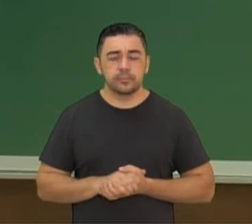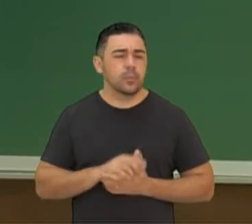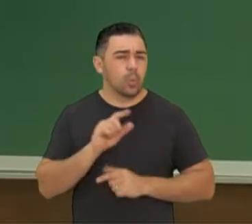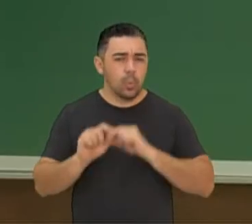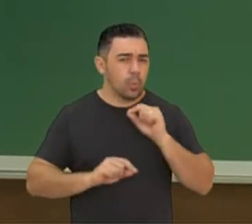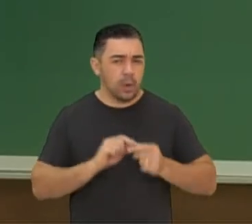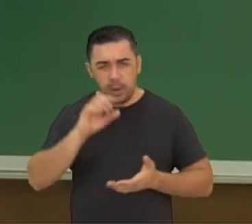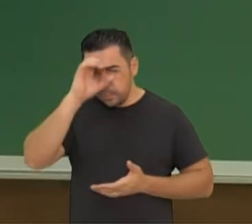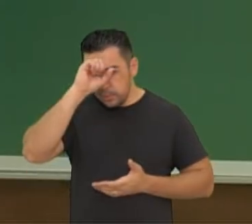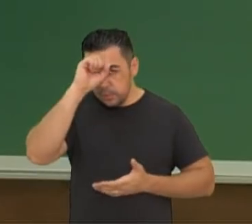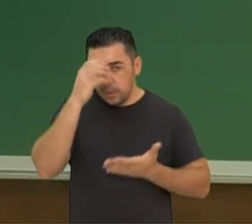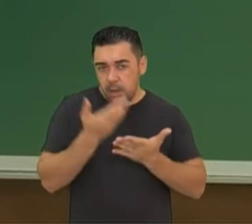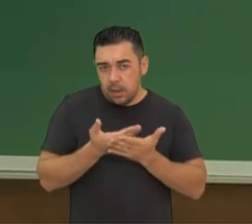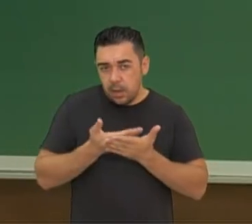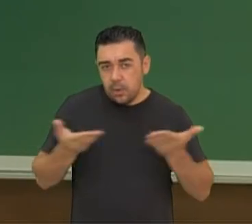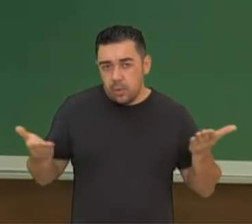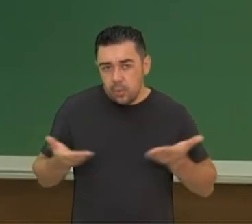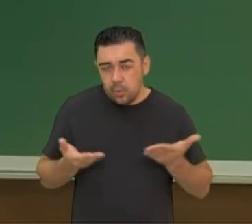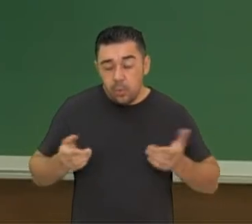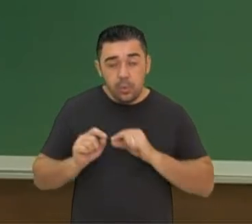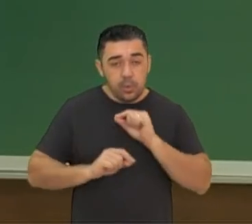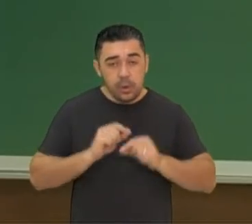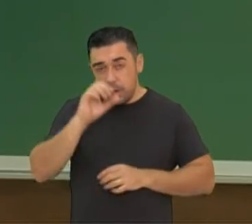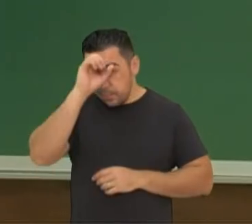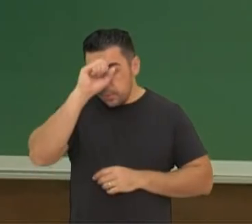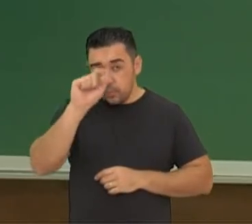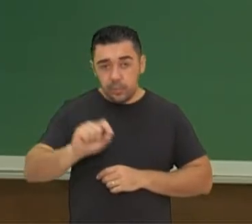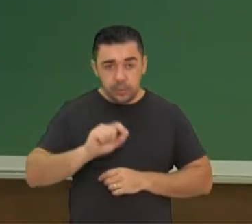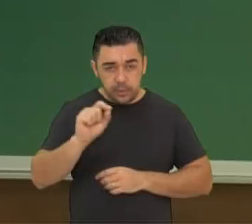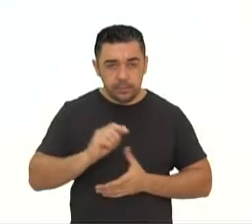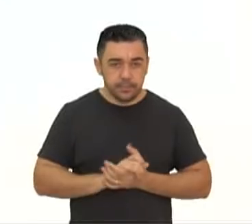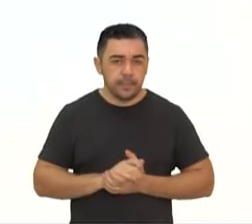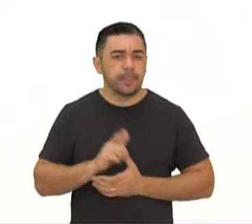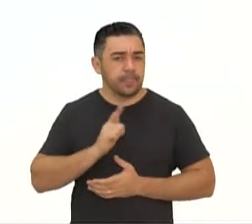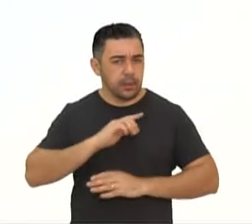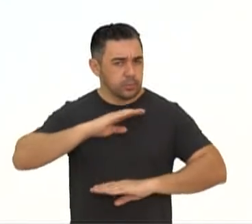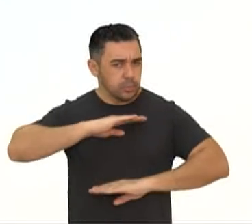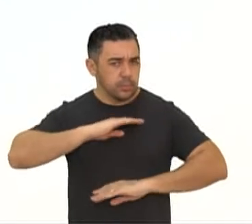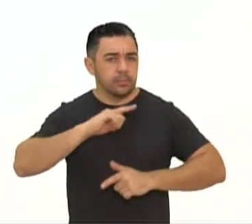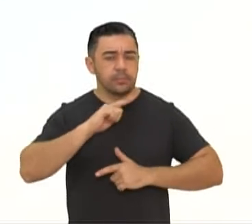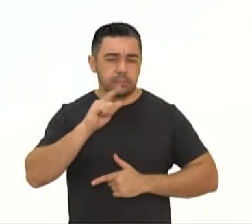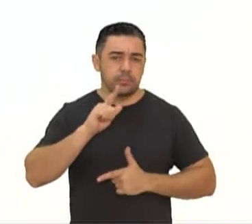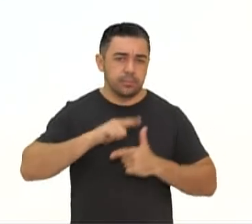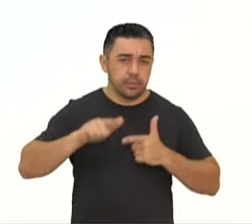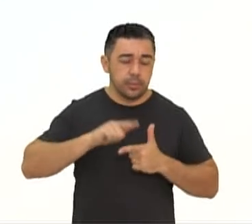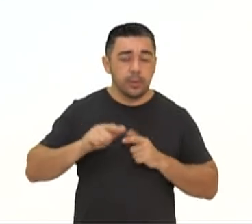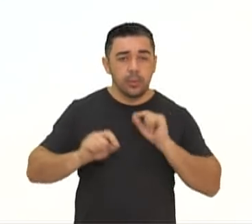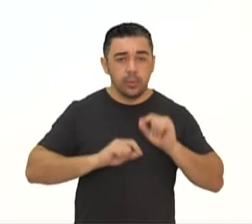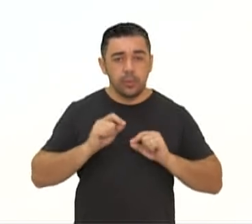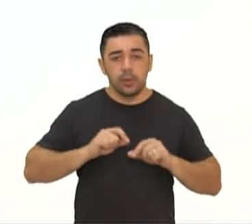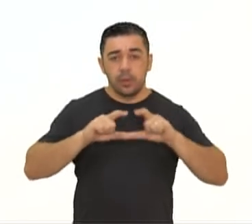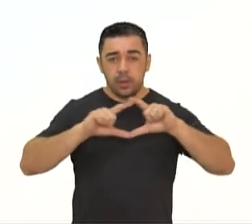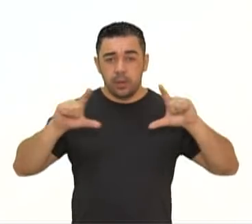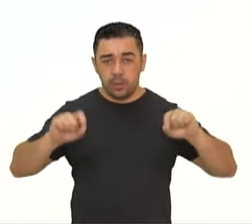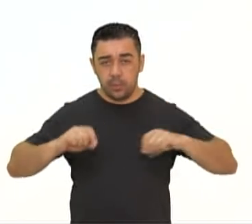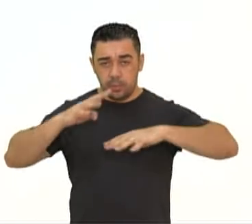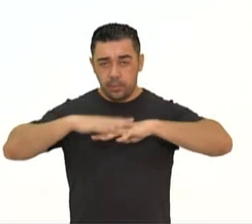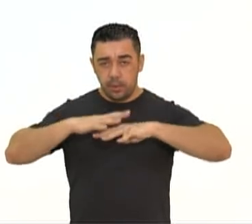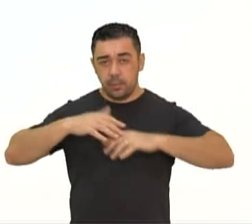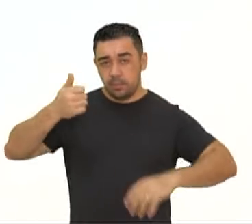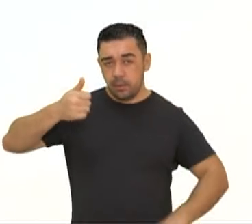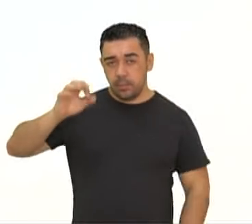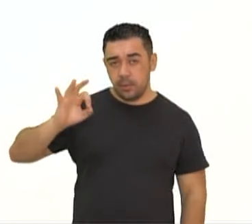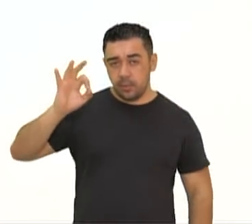O que que nós vimos então na aula de hoje? Na aula de hoje nós vimos o seguinte: situações problema envolvendo equações de primeiro grau com